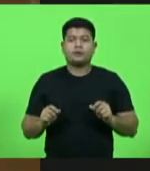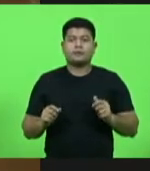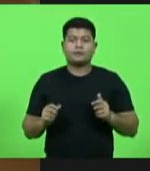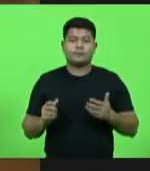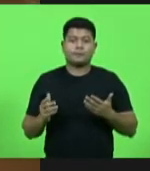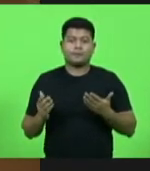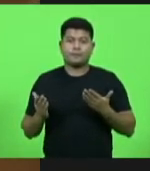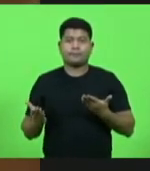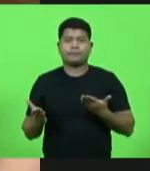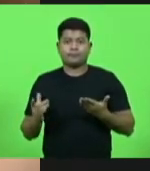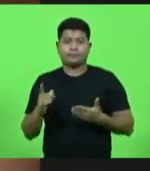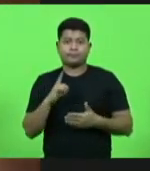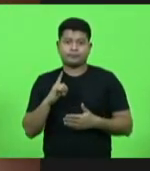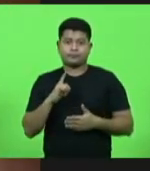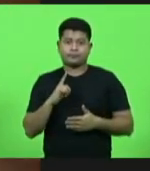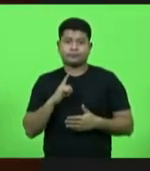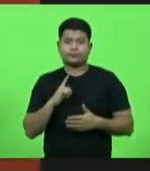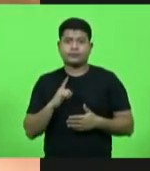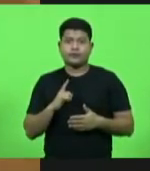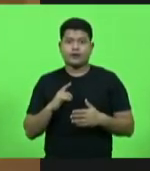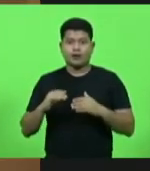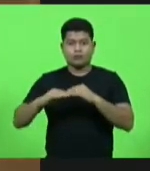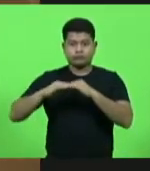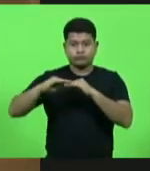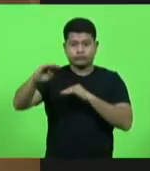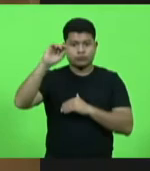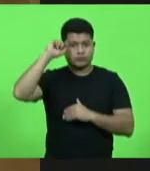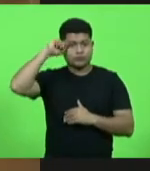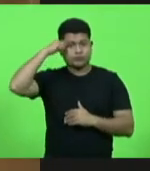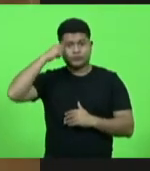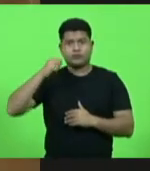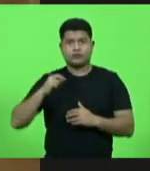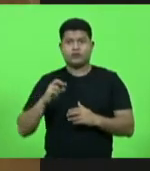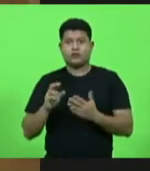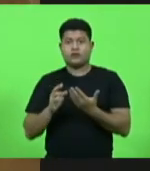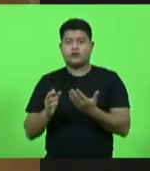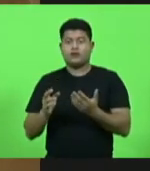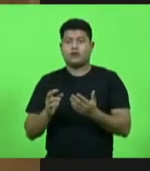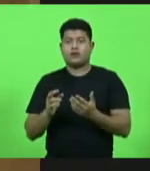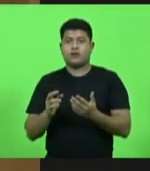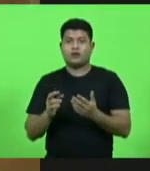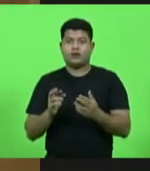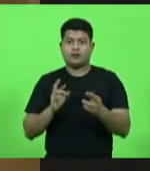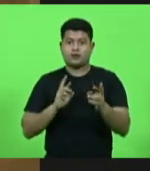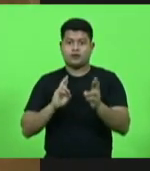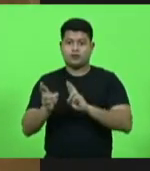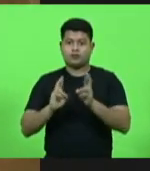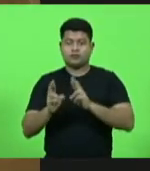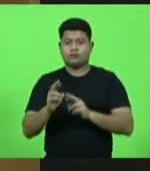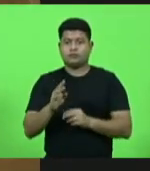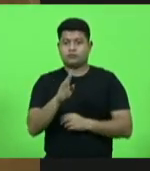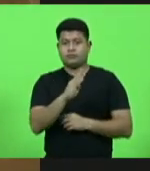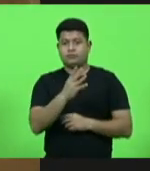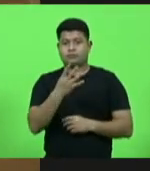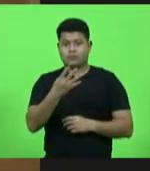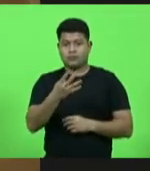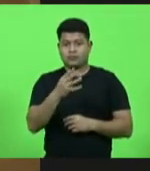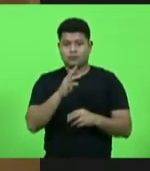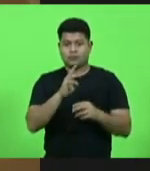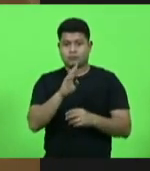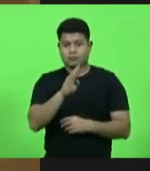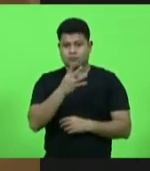que envolve, né, o piso asfáltico de Balneário Camboriú, da BR-470, um